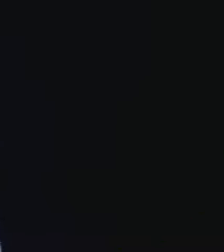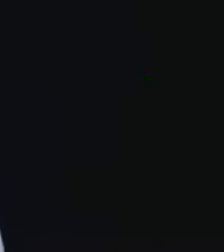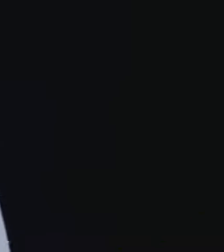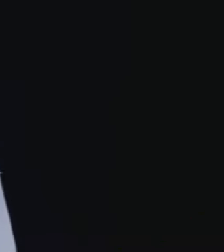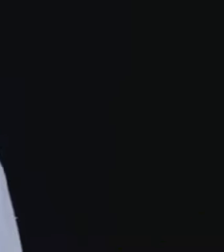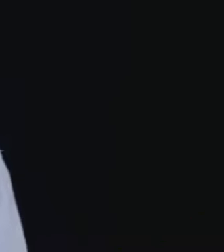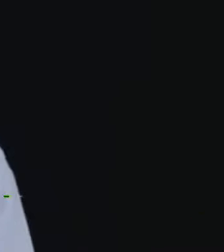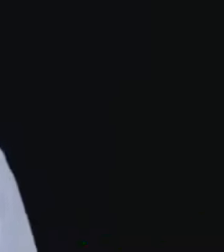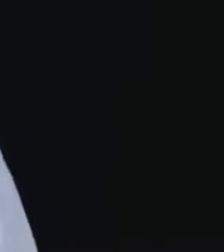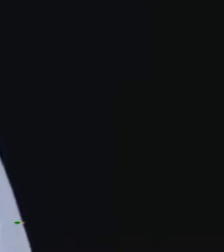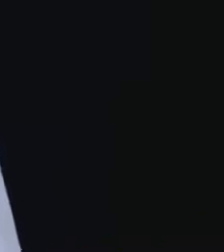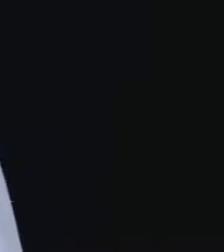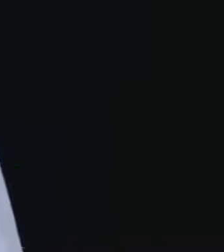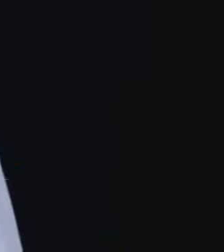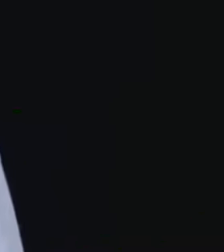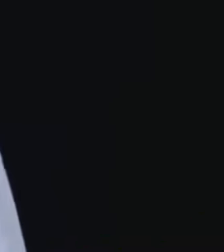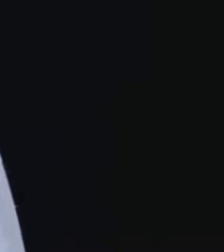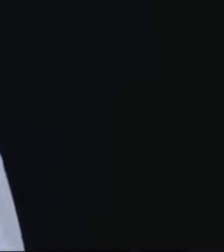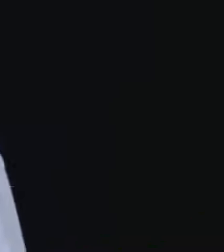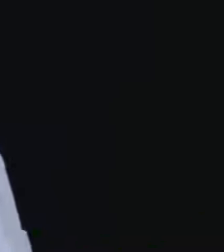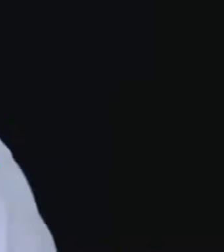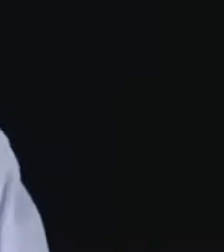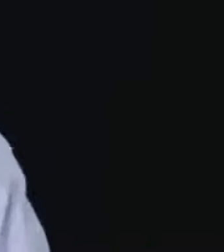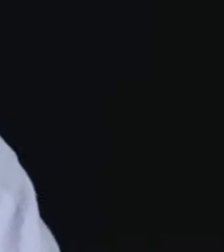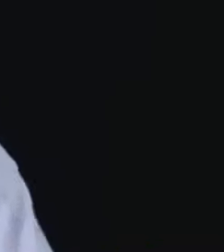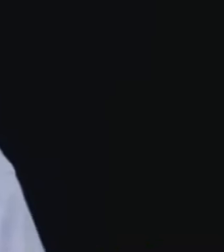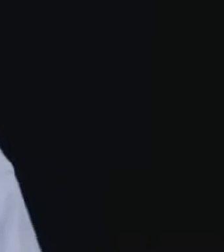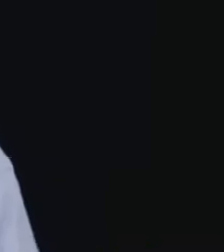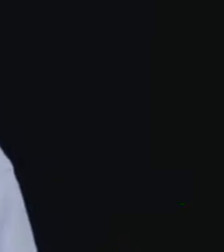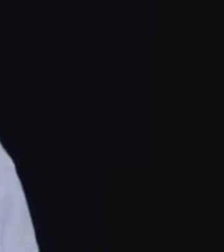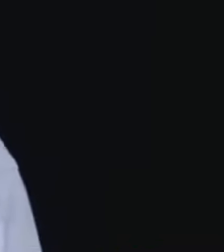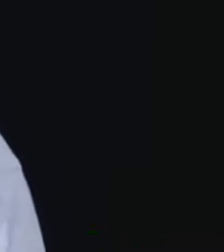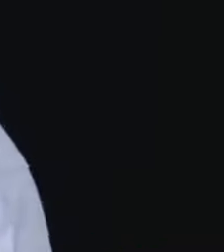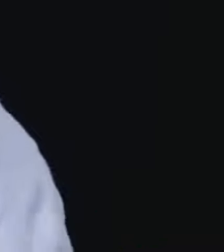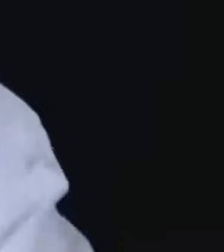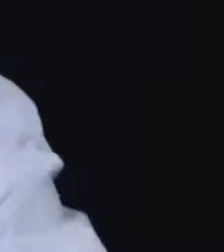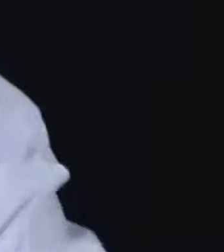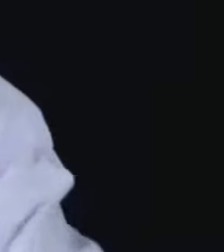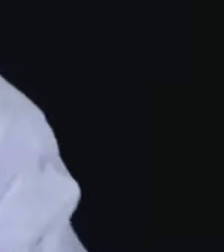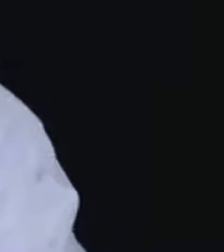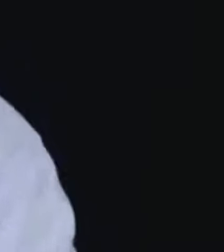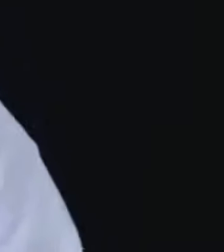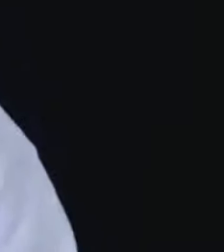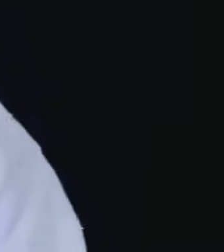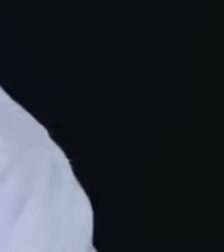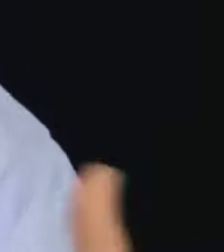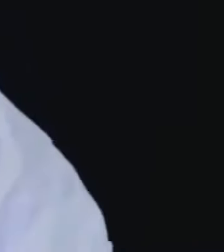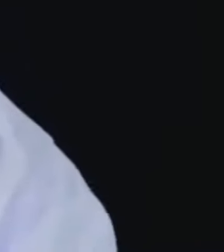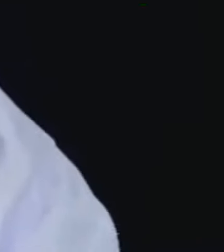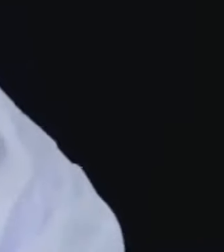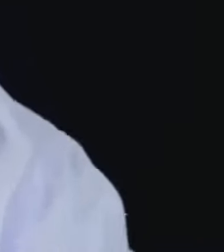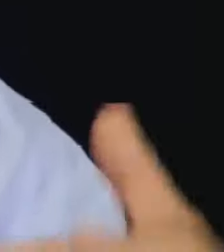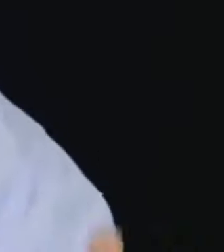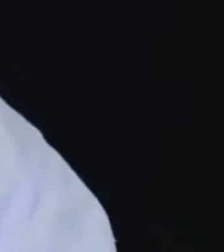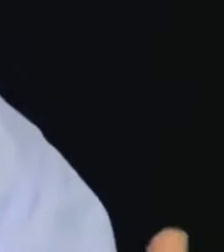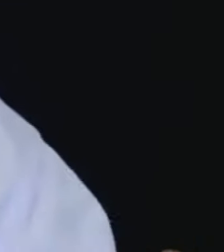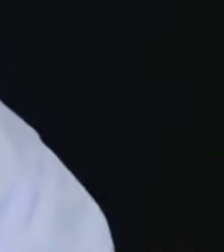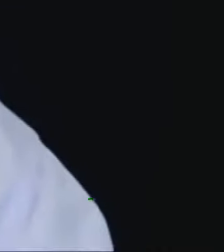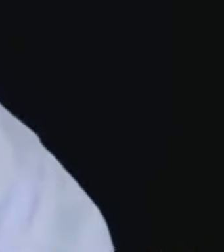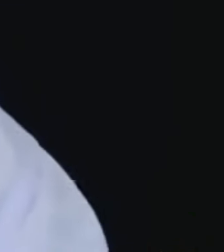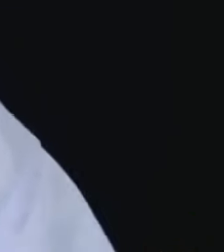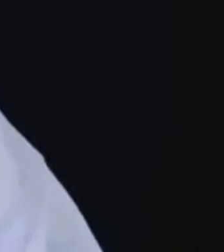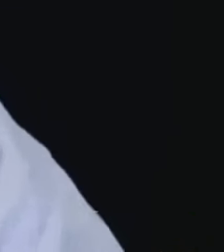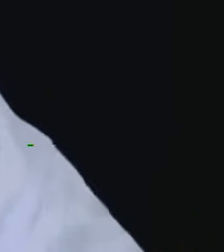democrático. Sim, vós mesmos, monarcas togados que ontem